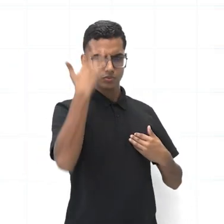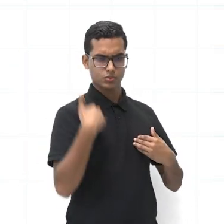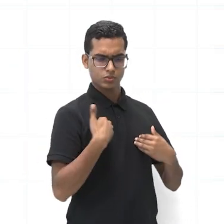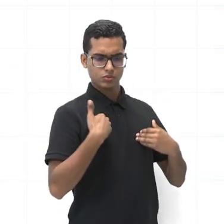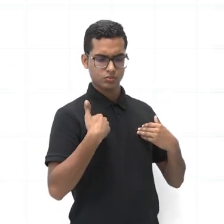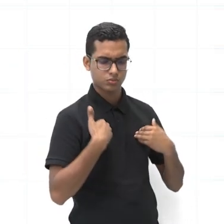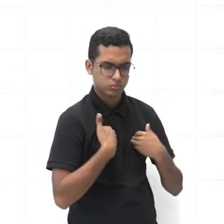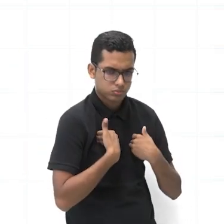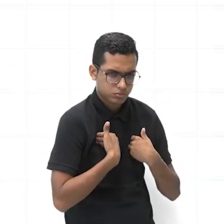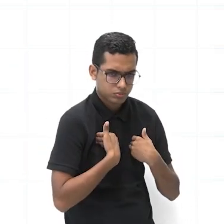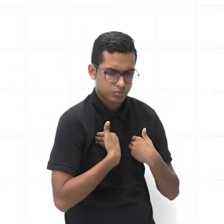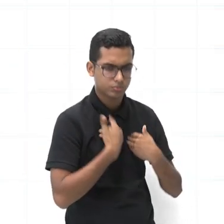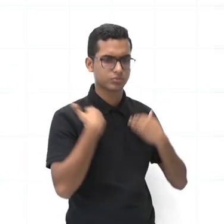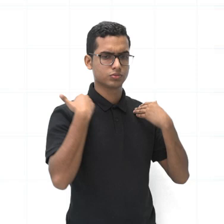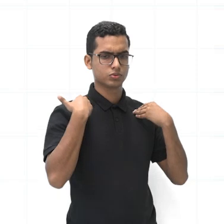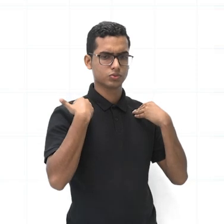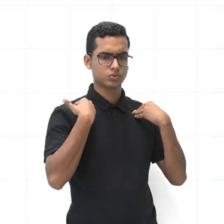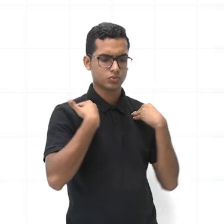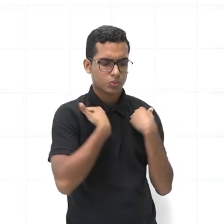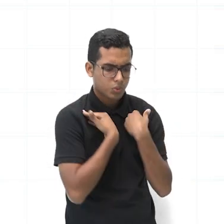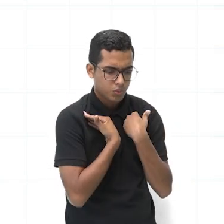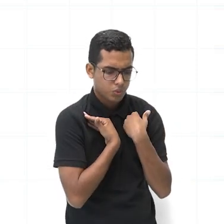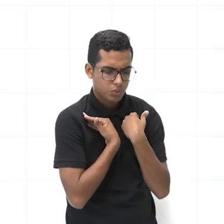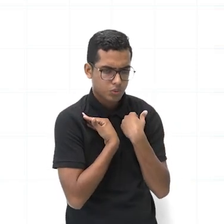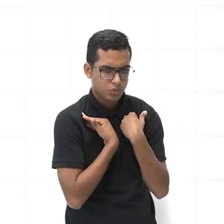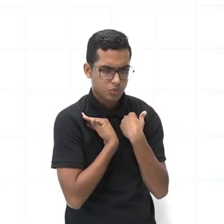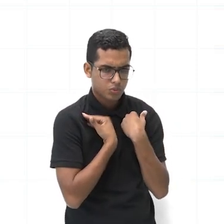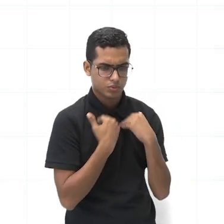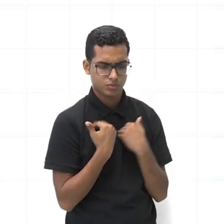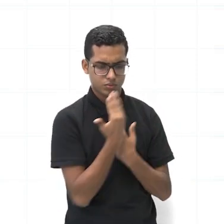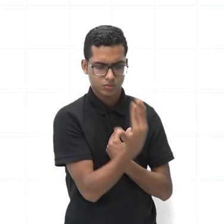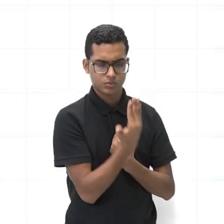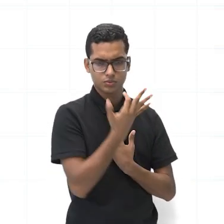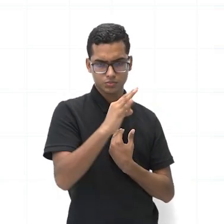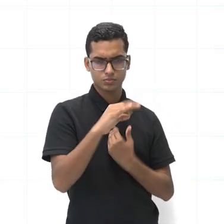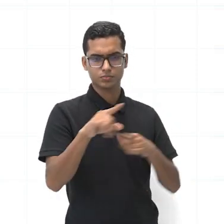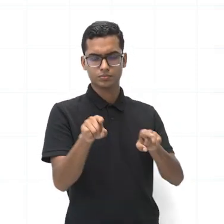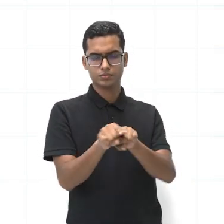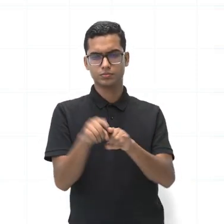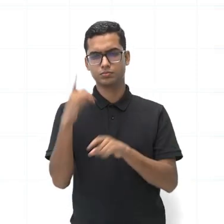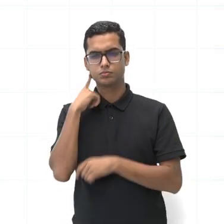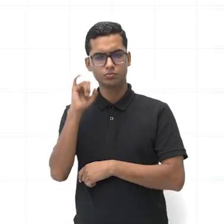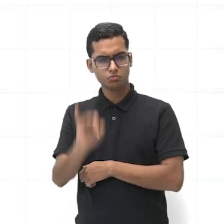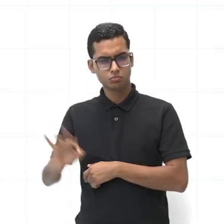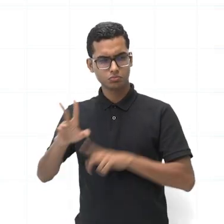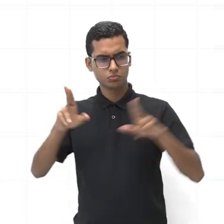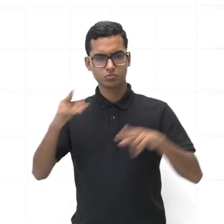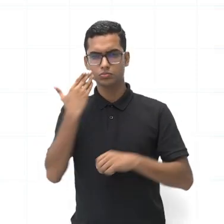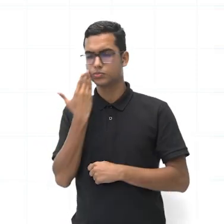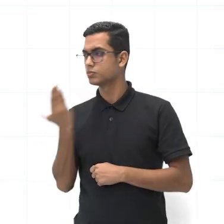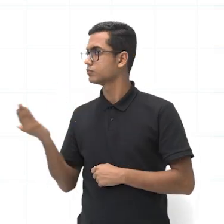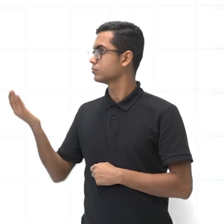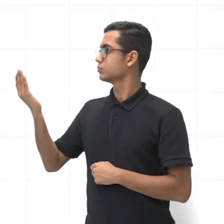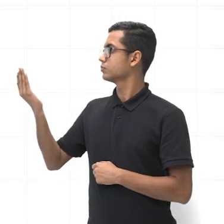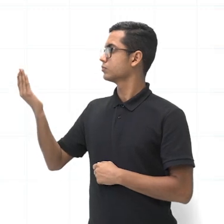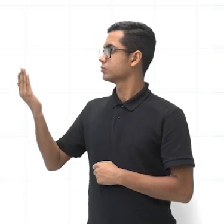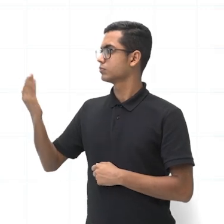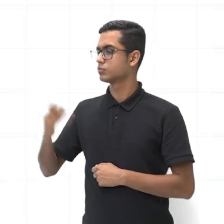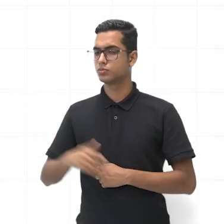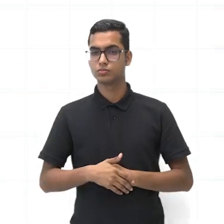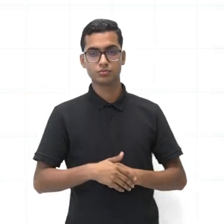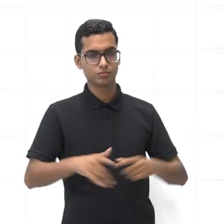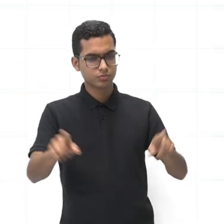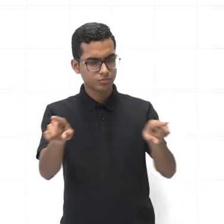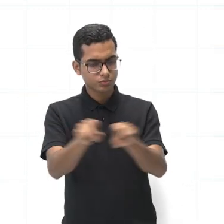com o pescoço, ombros e a cabeça inclinados para frente, tá bom? Como a figura mostra para a gente. A gente vai